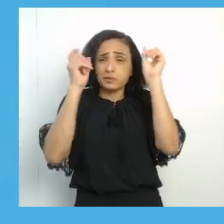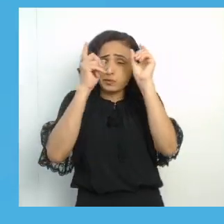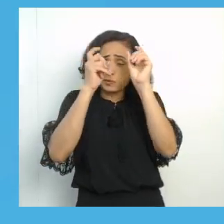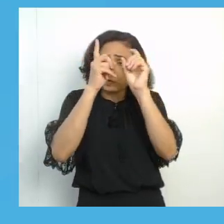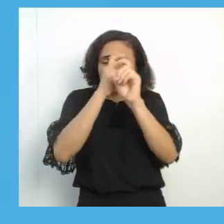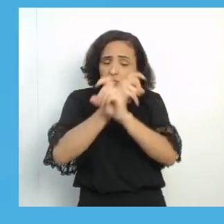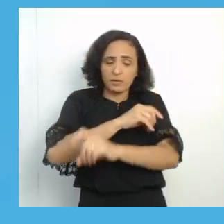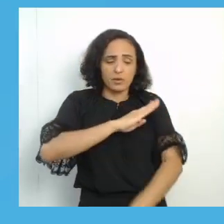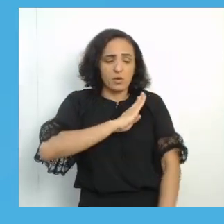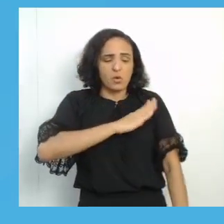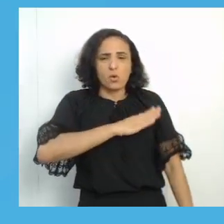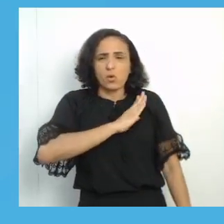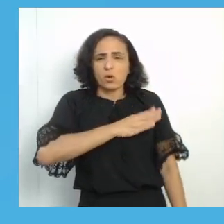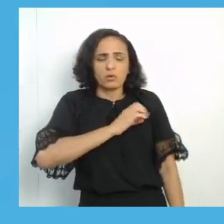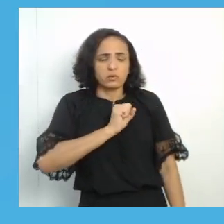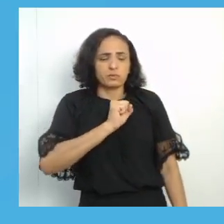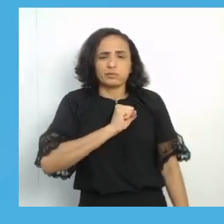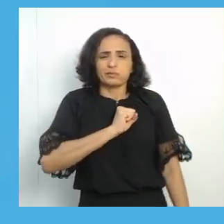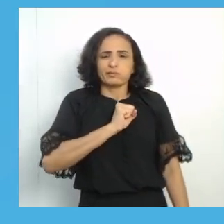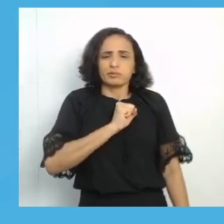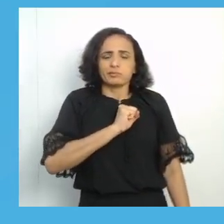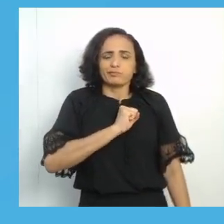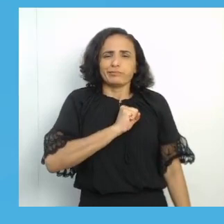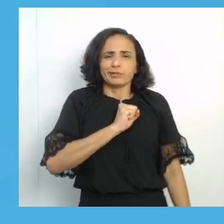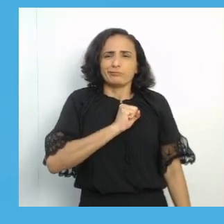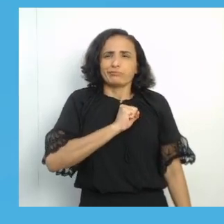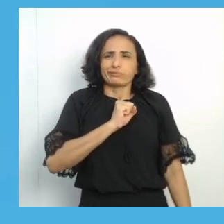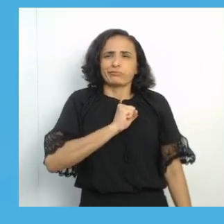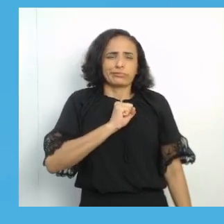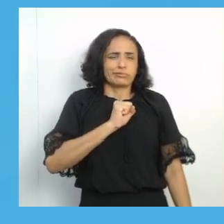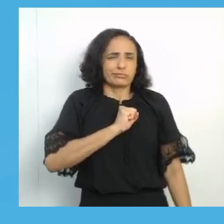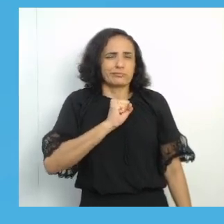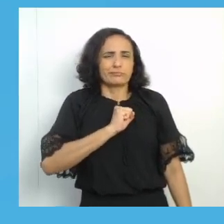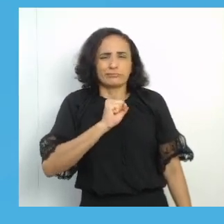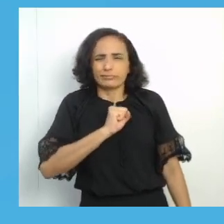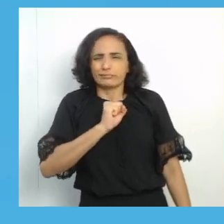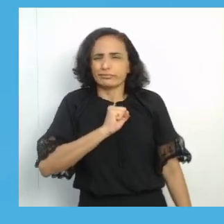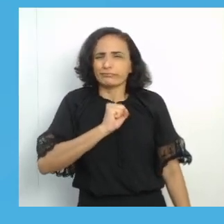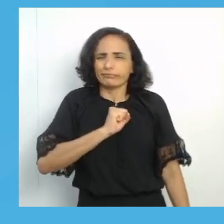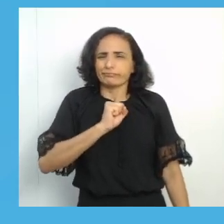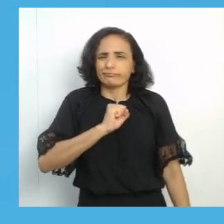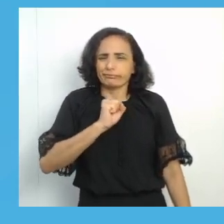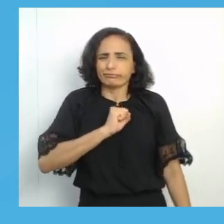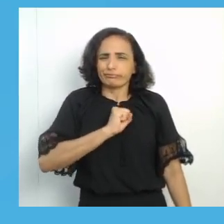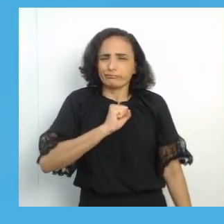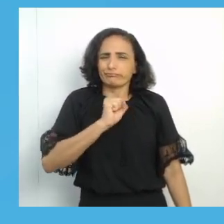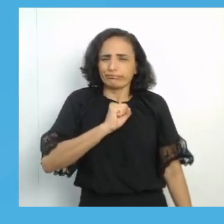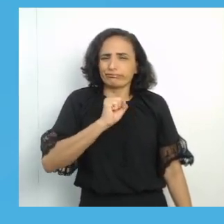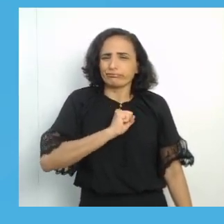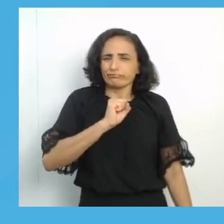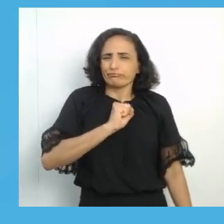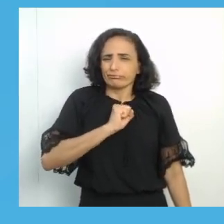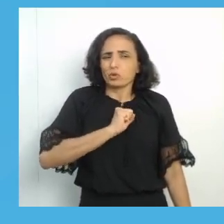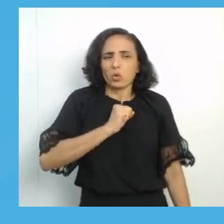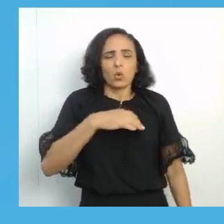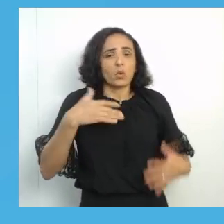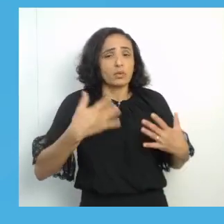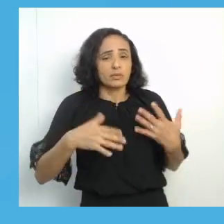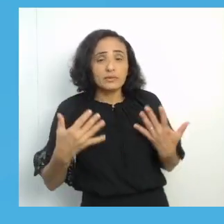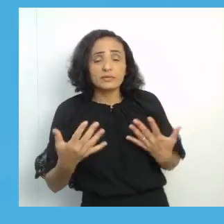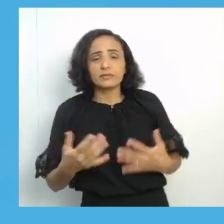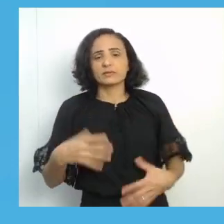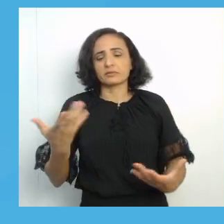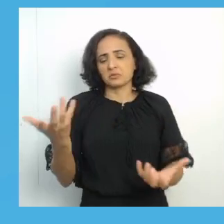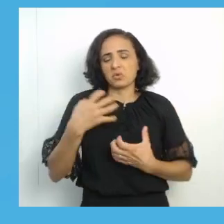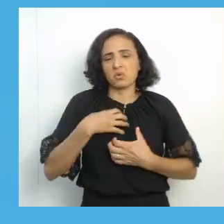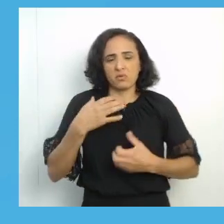ou seja, o coração, os batimentos cardíacos, vai estar bem acelerado. A desnutrição, né? E